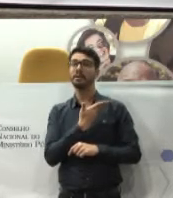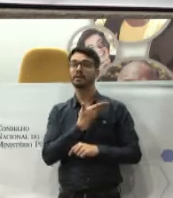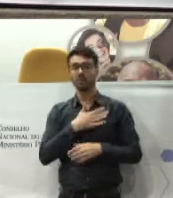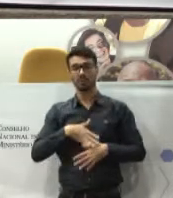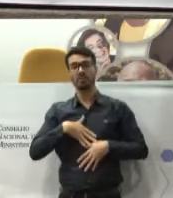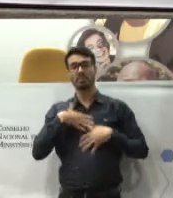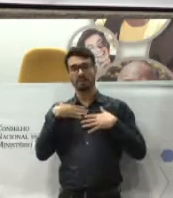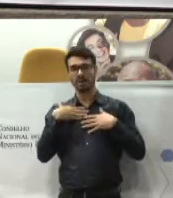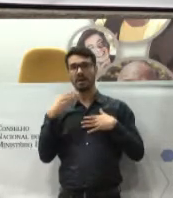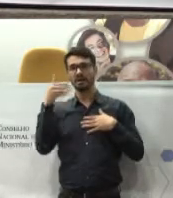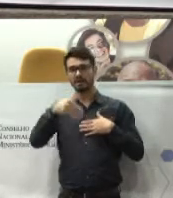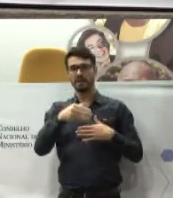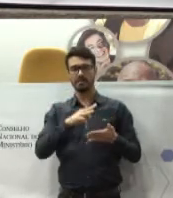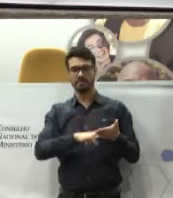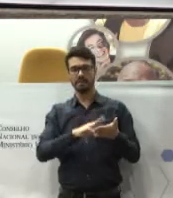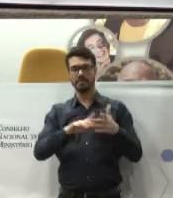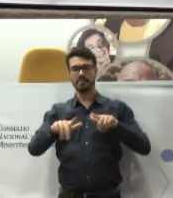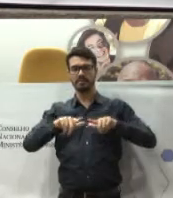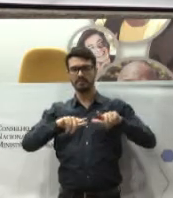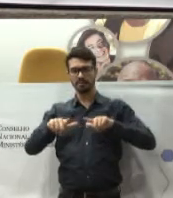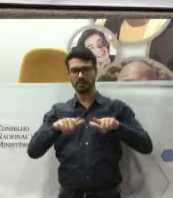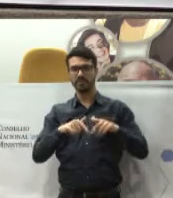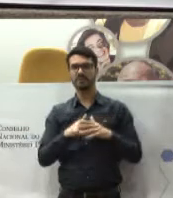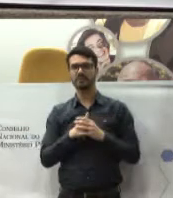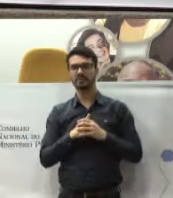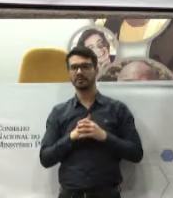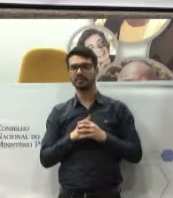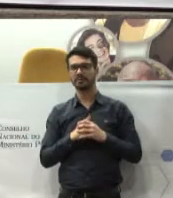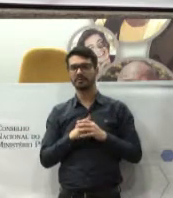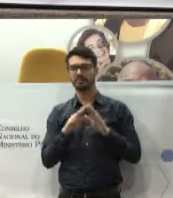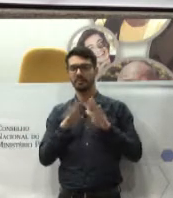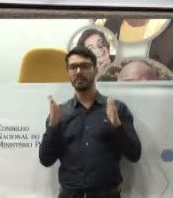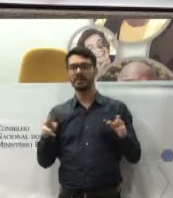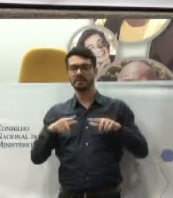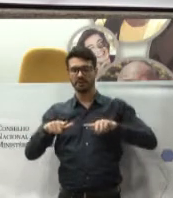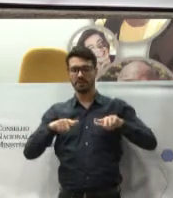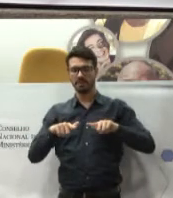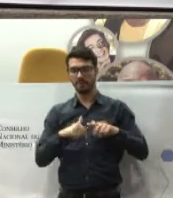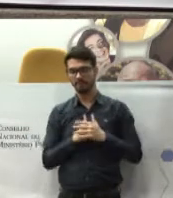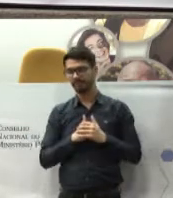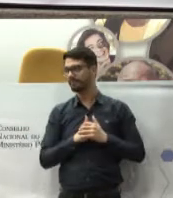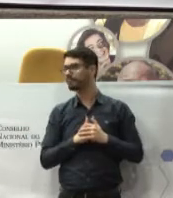honra aqui de dividir também essa mesa de trabalho com você, Dilson. Então,